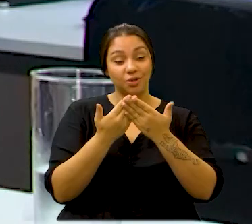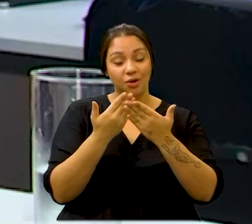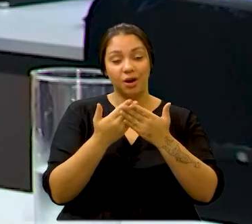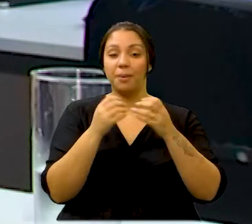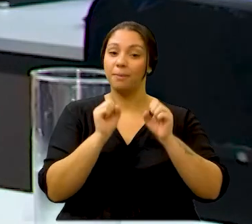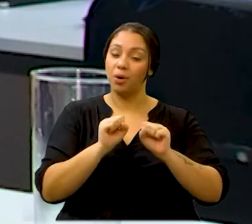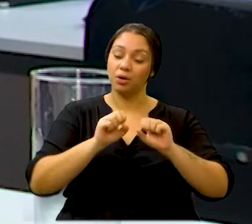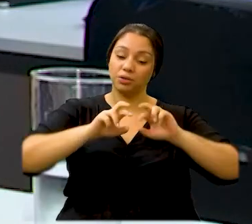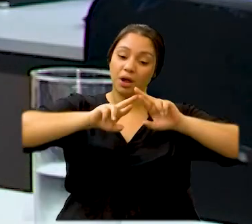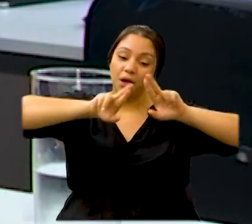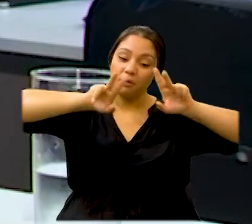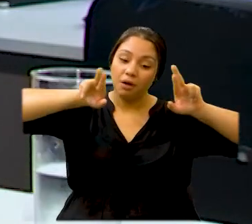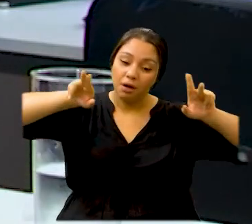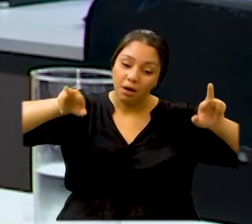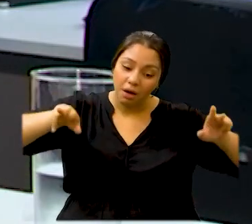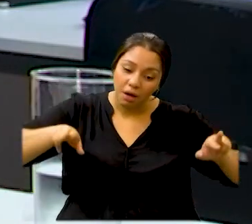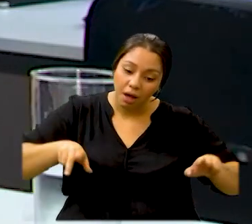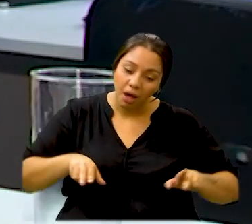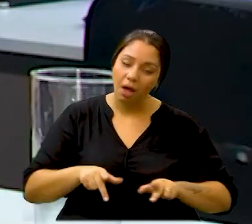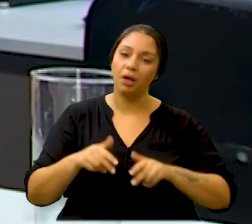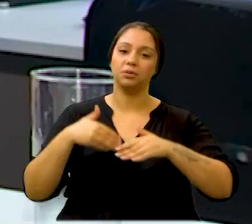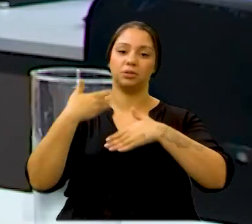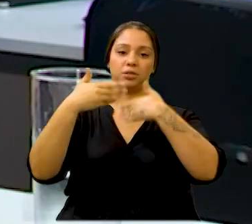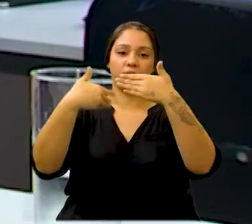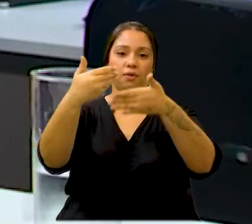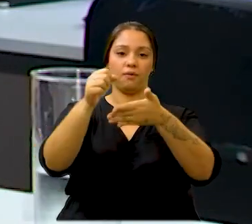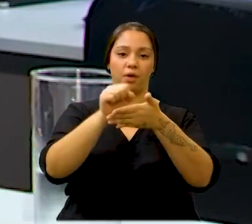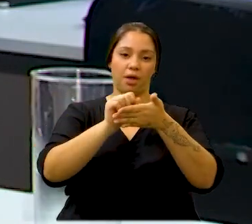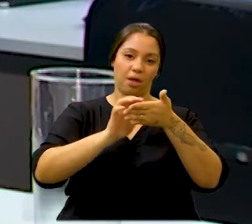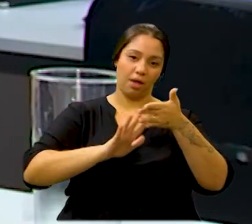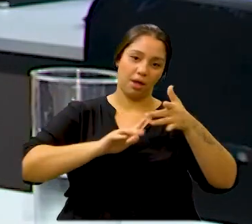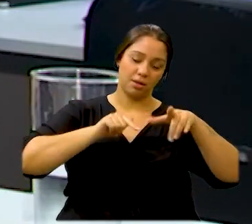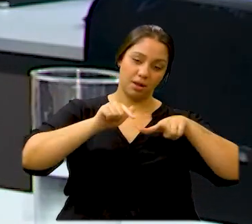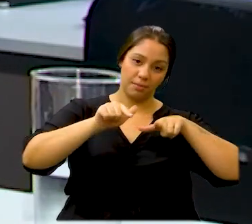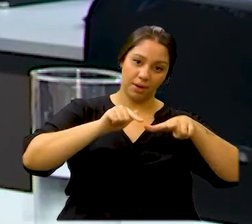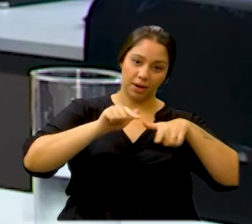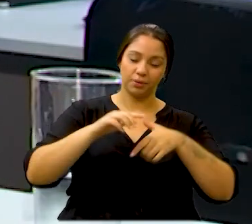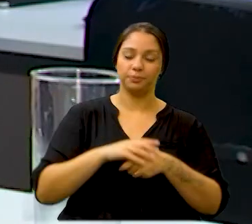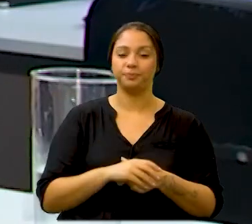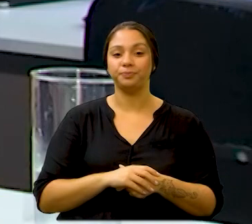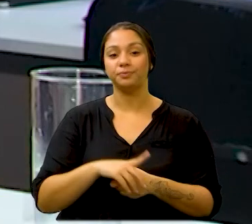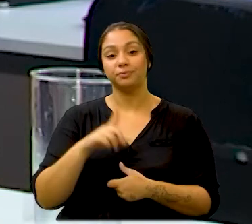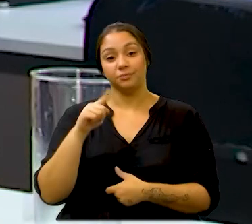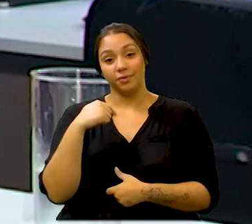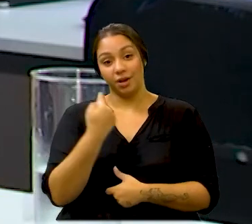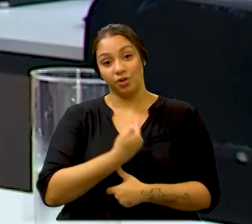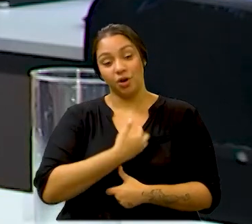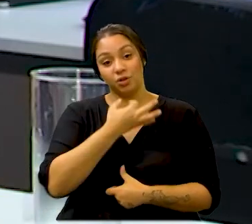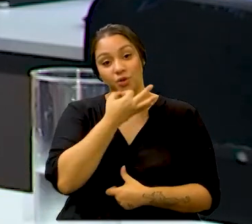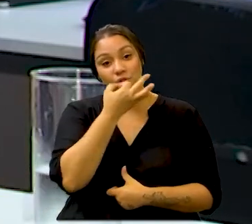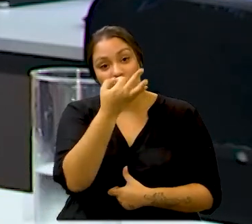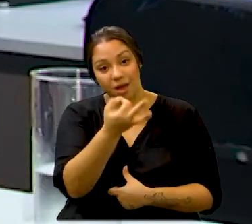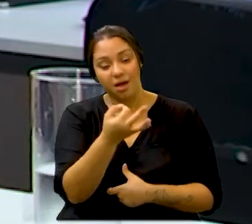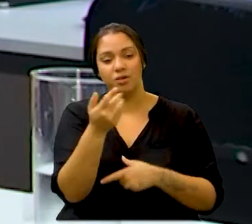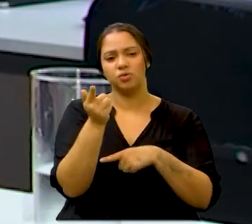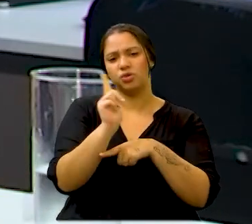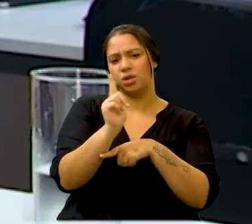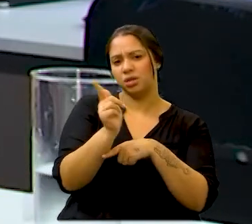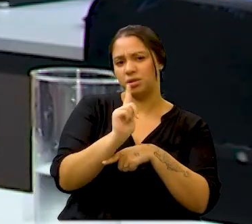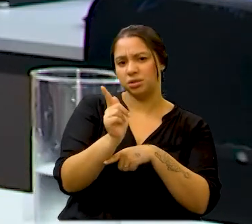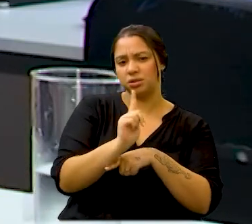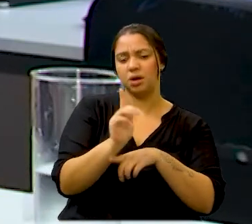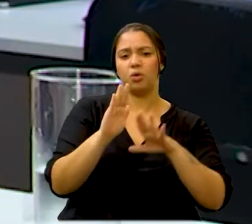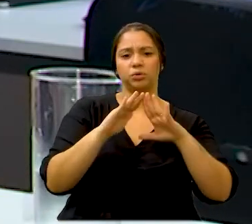tenham mais elementos, mais repertório para desenvolver esses trabalhos. Então, né, a gente sugere, inclusive, que os